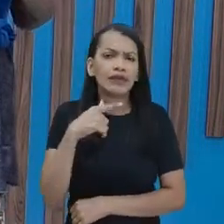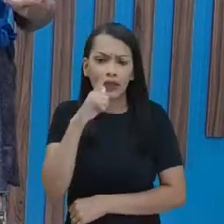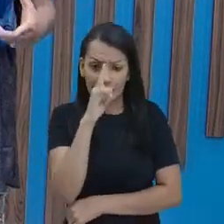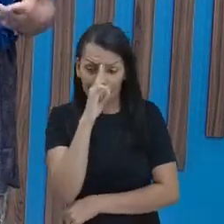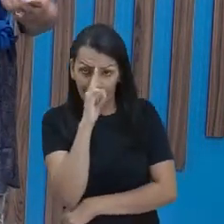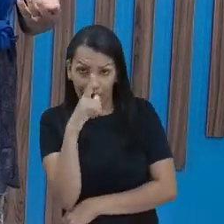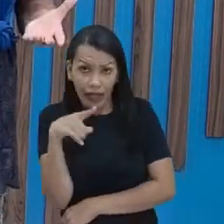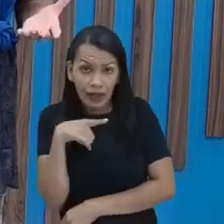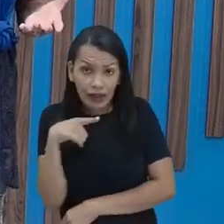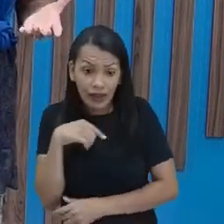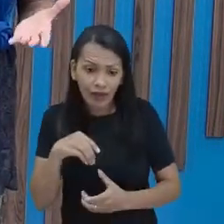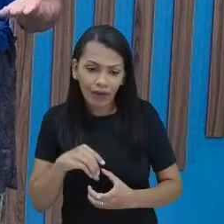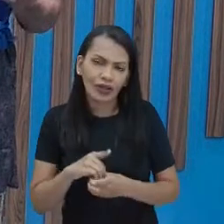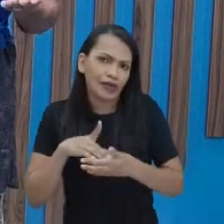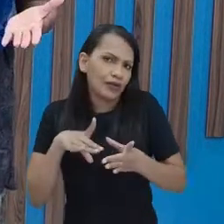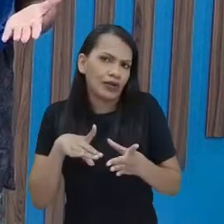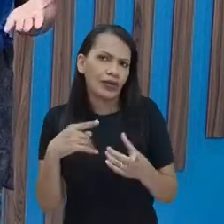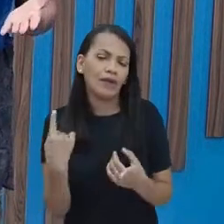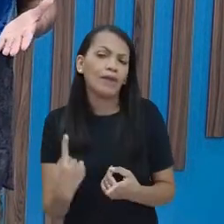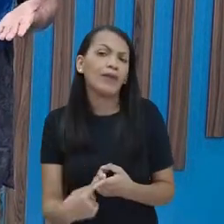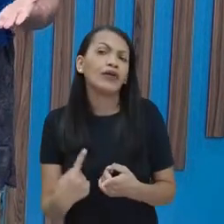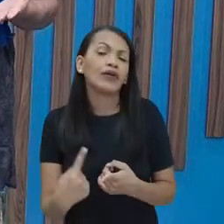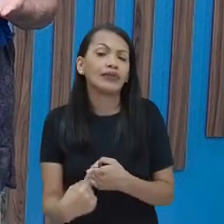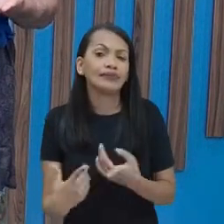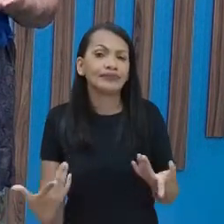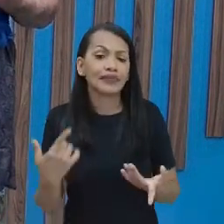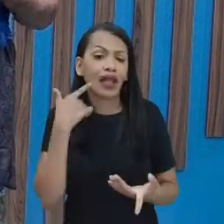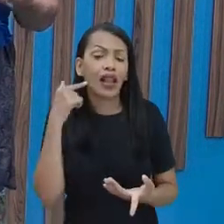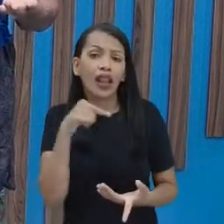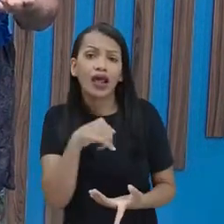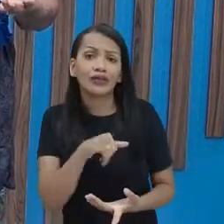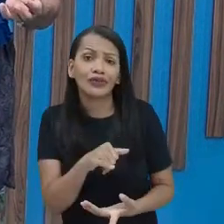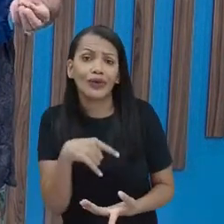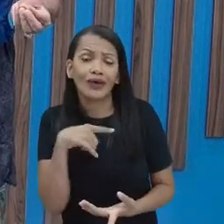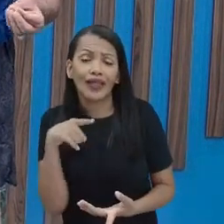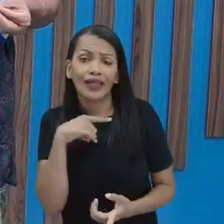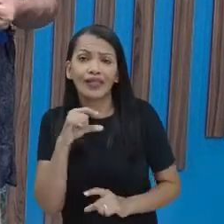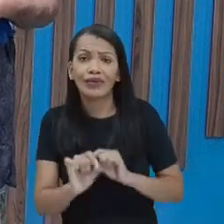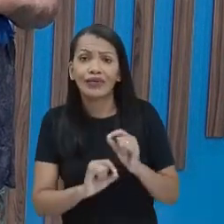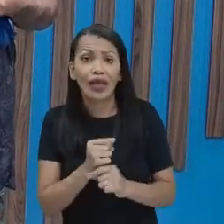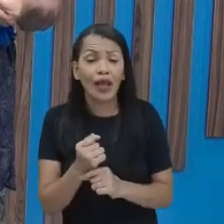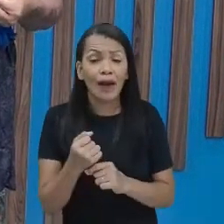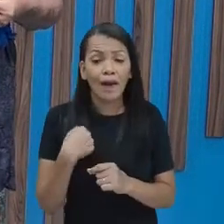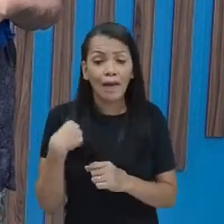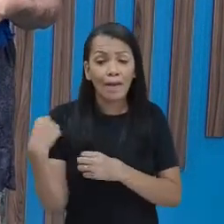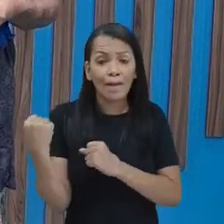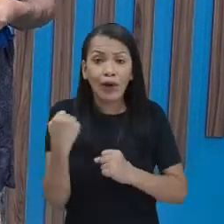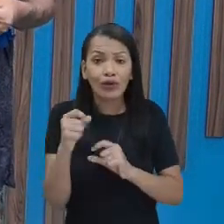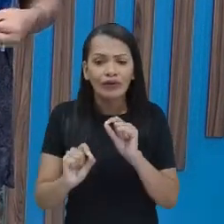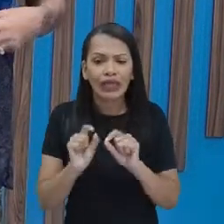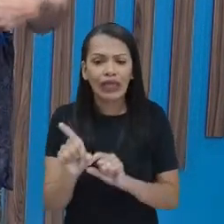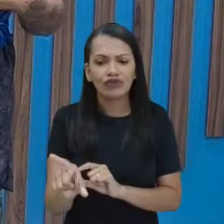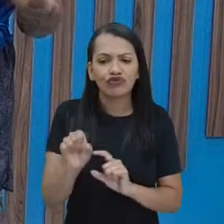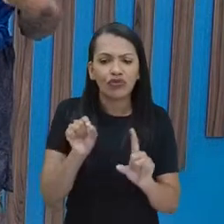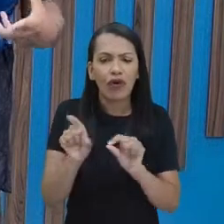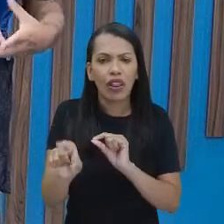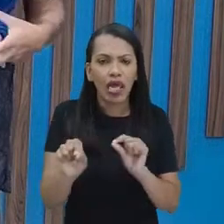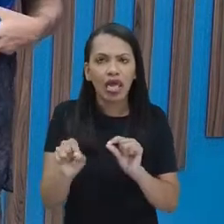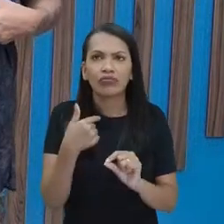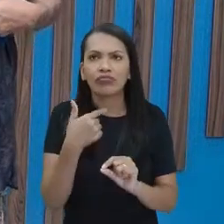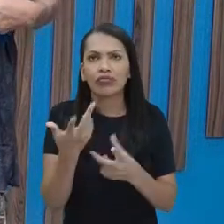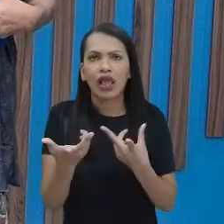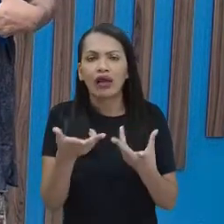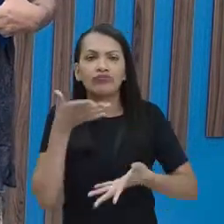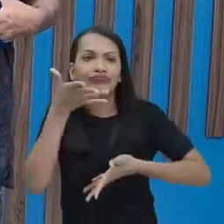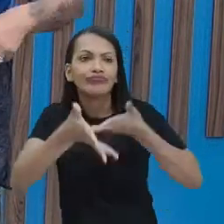de fato tinha uma democracia. O porquê? Porque lá só quem tinha poder de escolha, poder de voz,